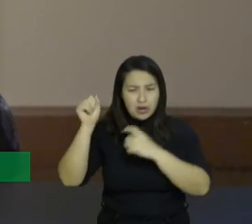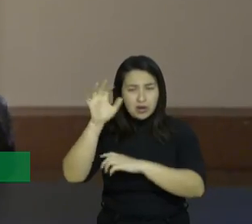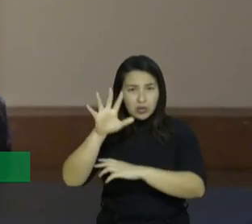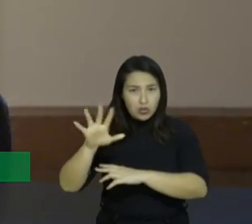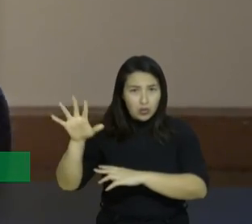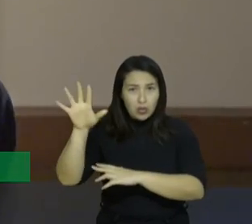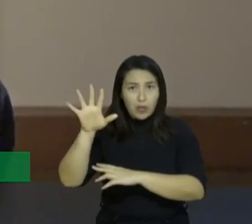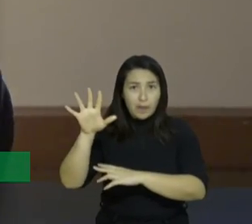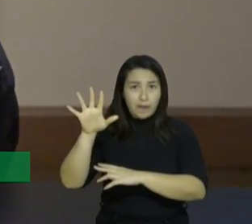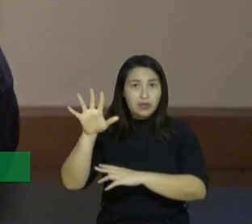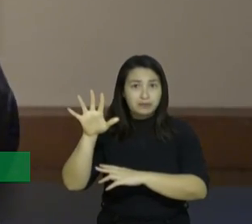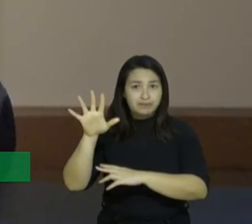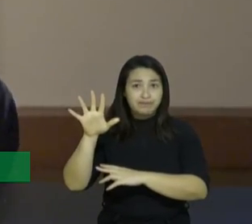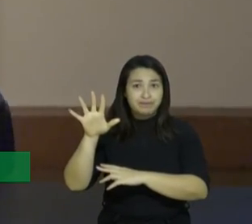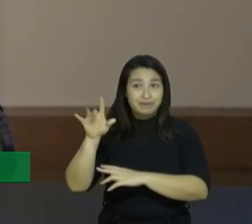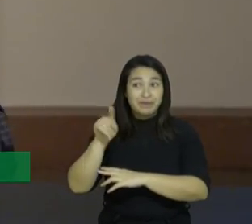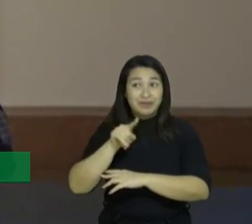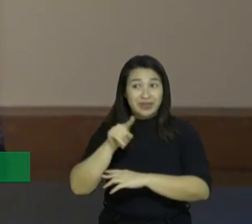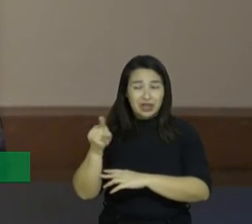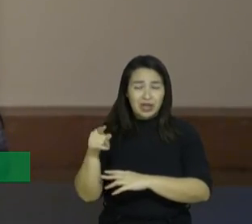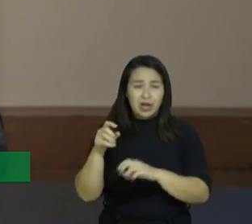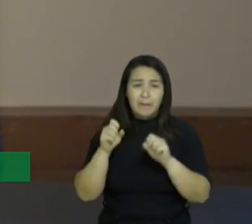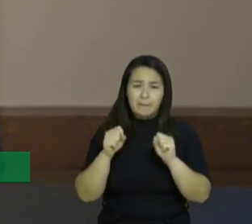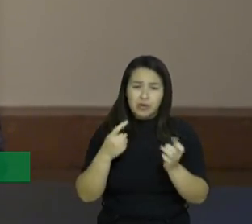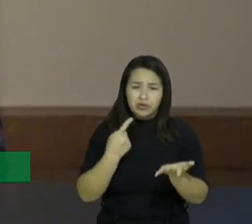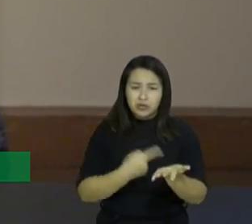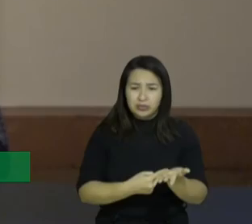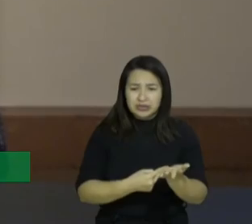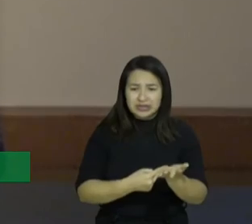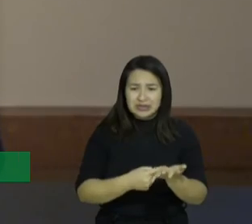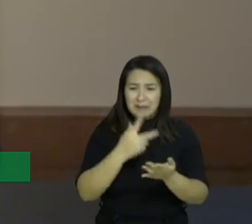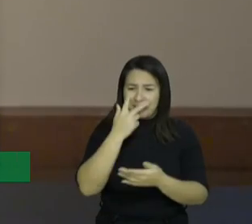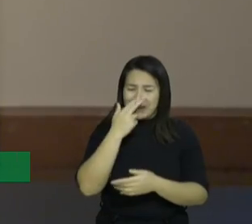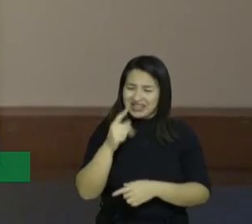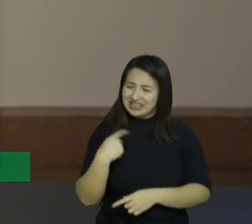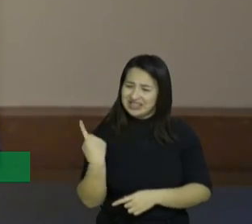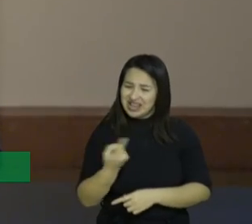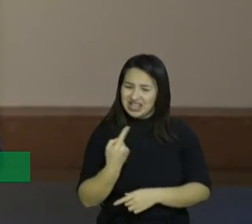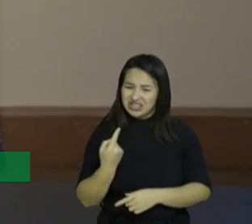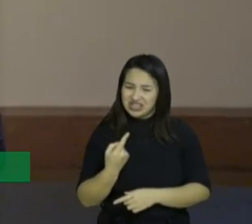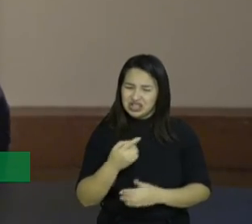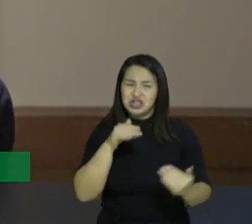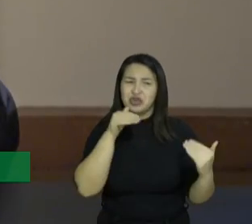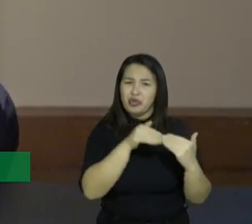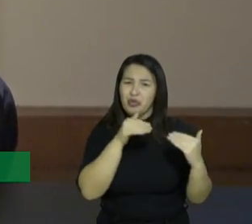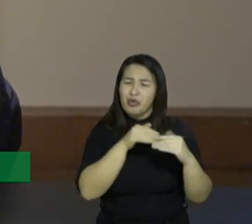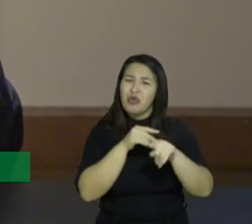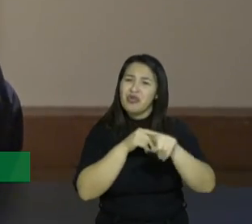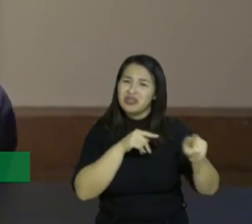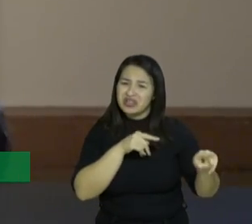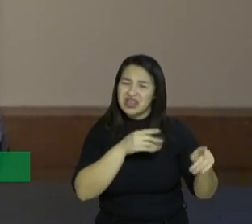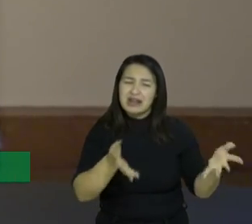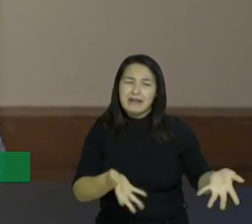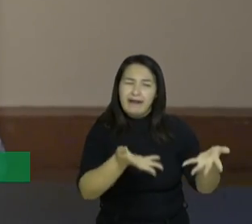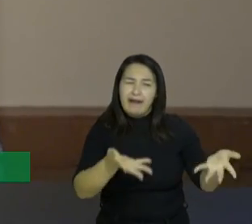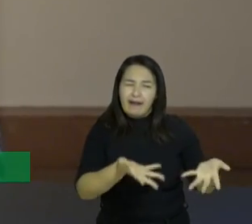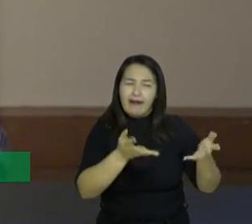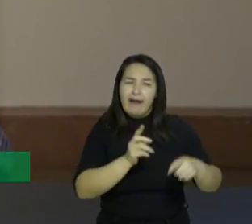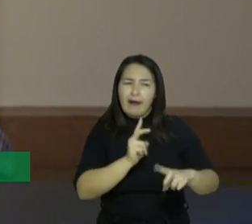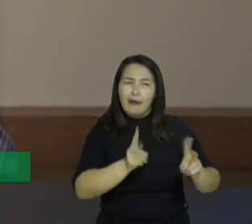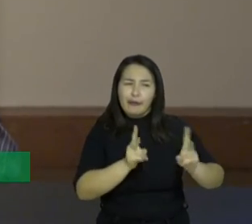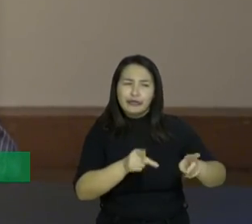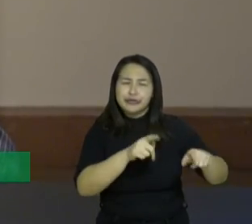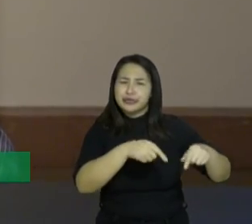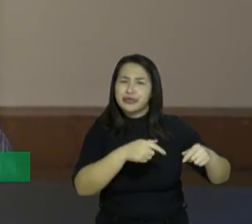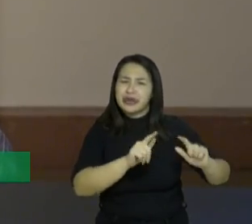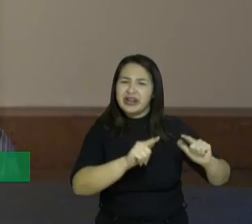Europeia ao firmar eventualmente esse acordo seria conivente e cúmplice né e um uma incentivadora eh